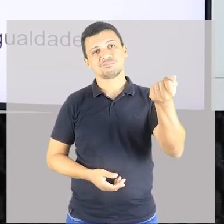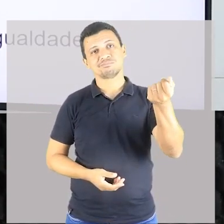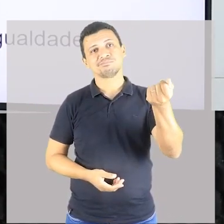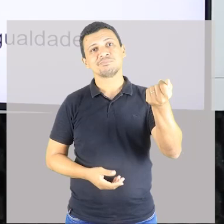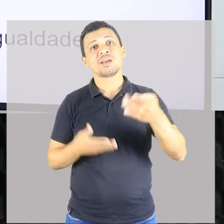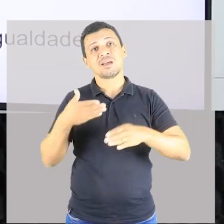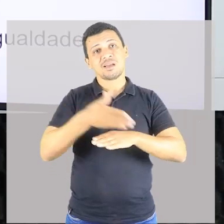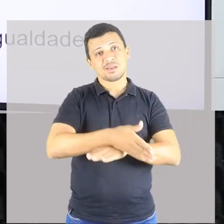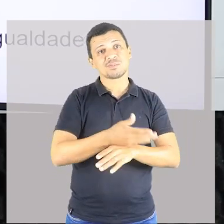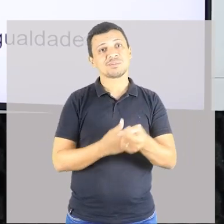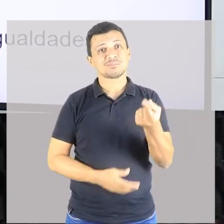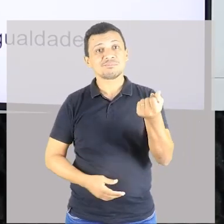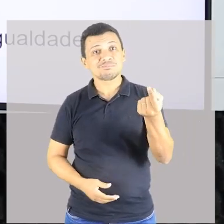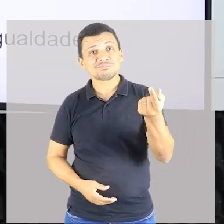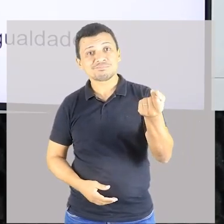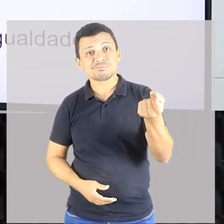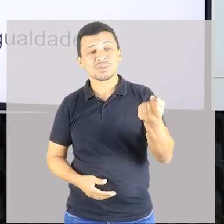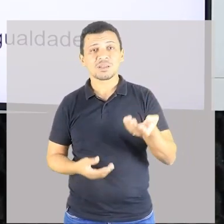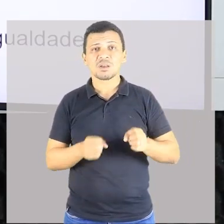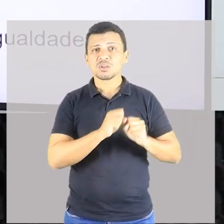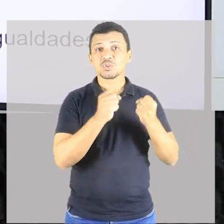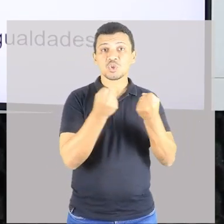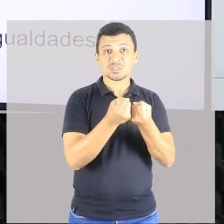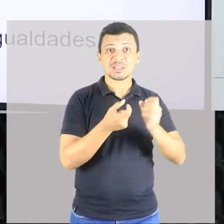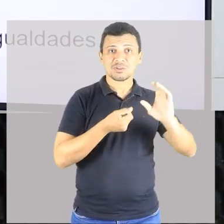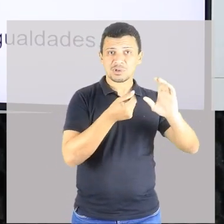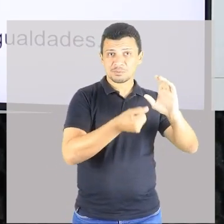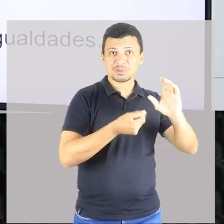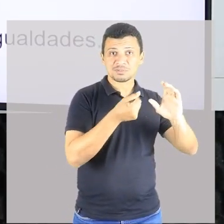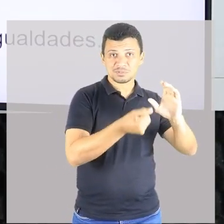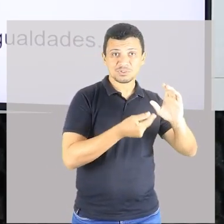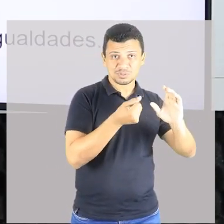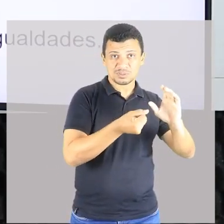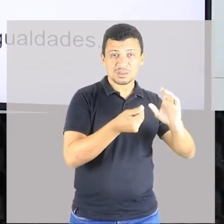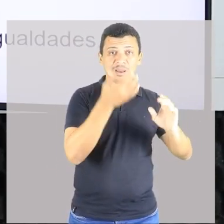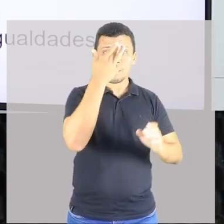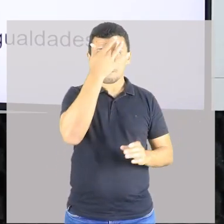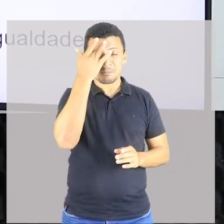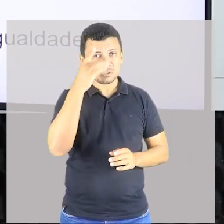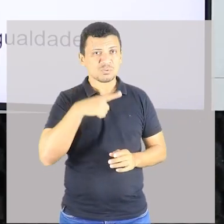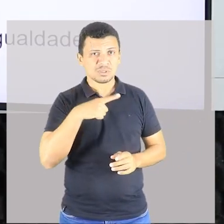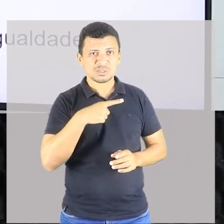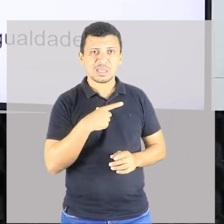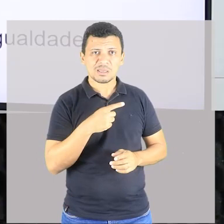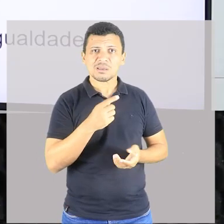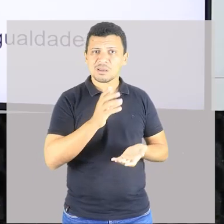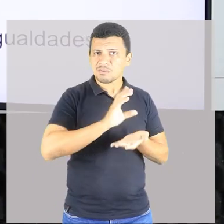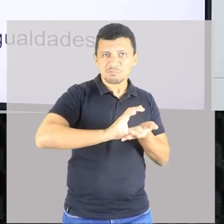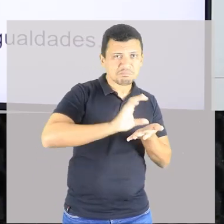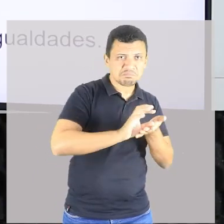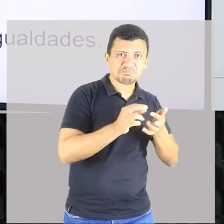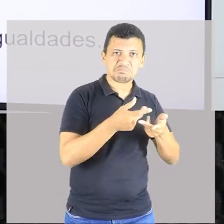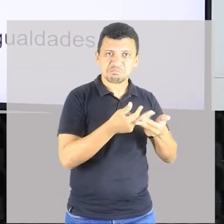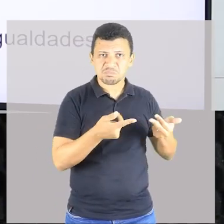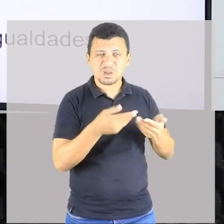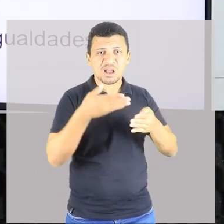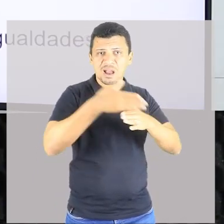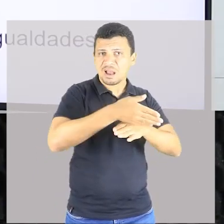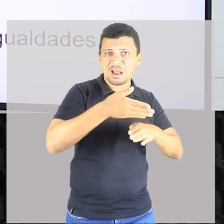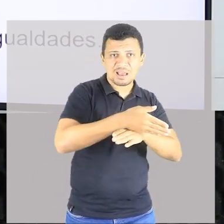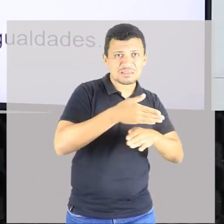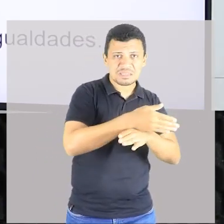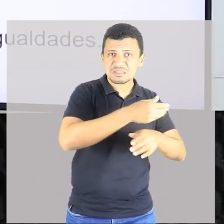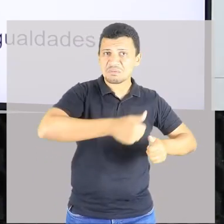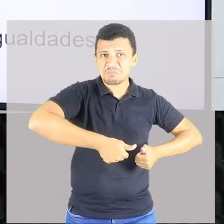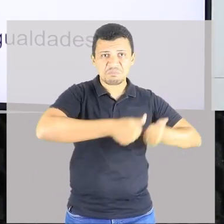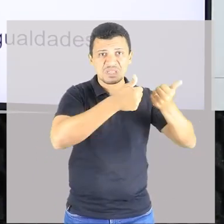dinheiro. Principalmente numa sociedade capitalista, aqueles que concentram a maior quantidade de recursos tendem a ter acesso aos maiores